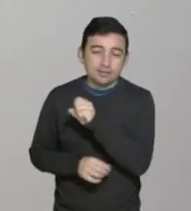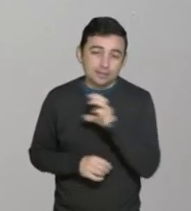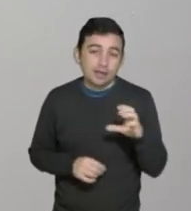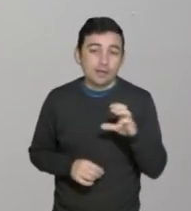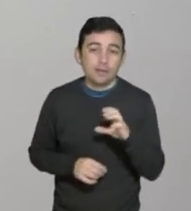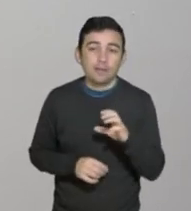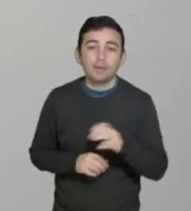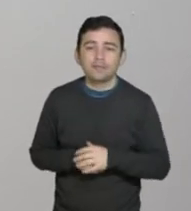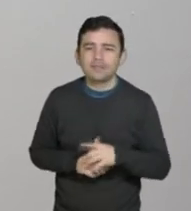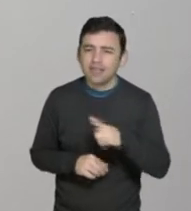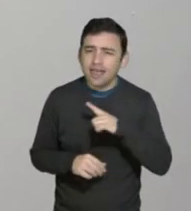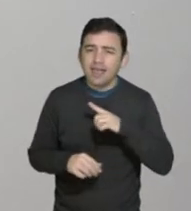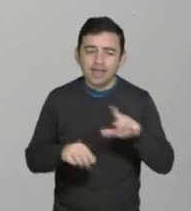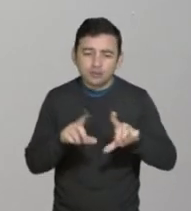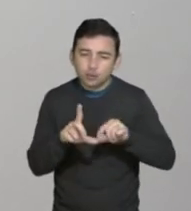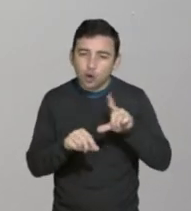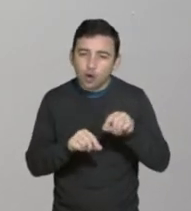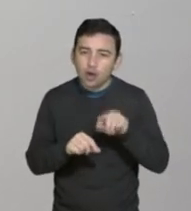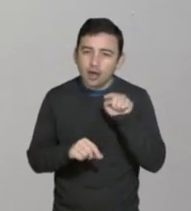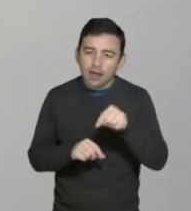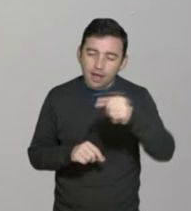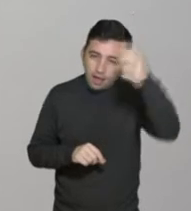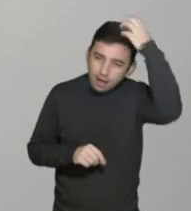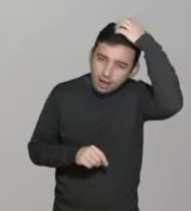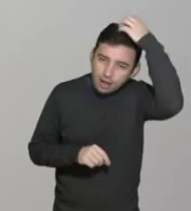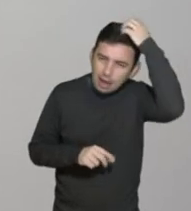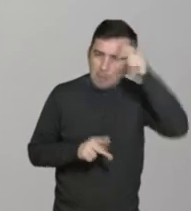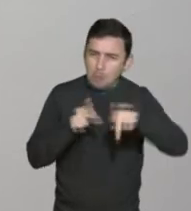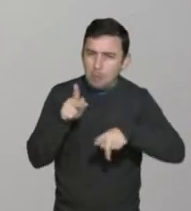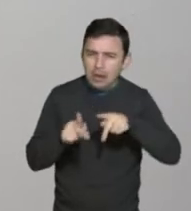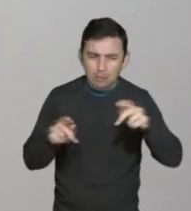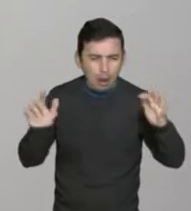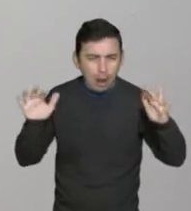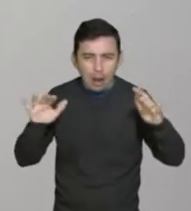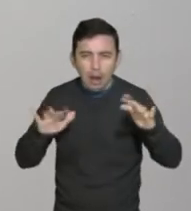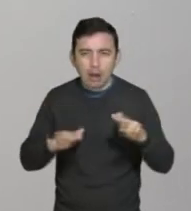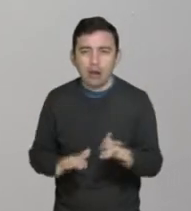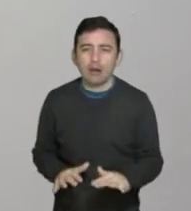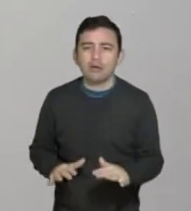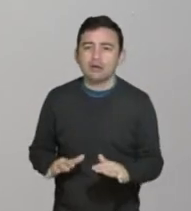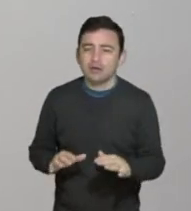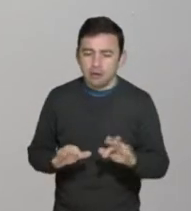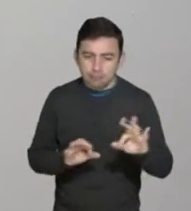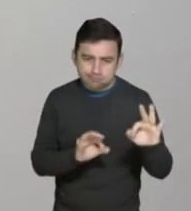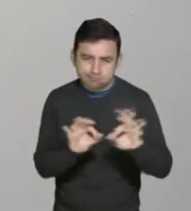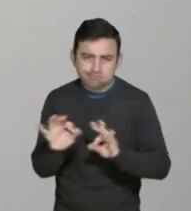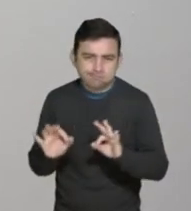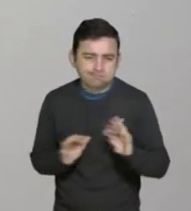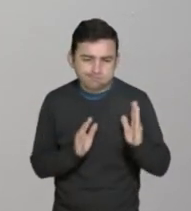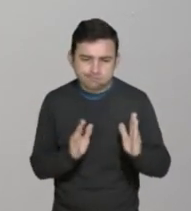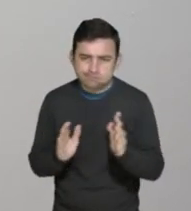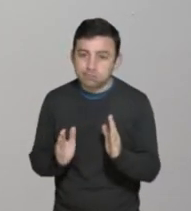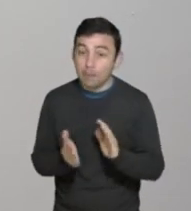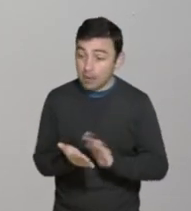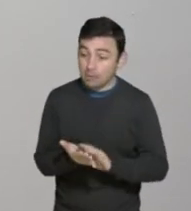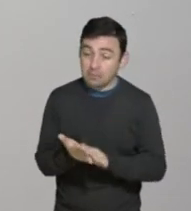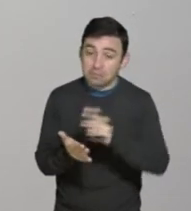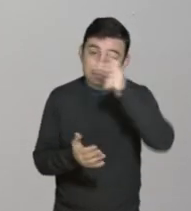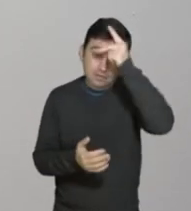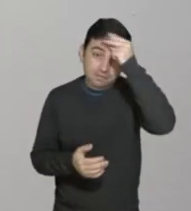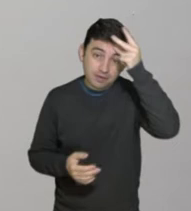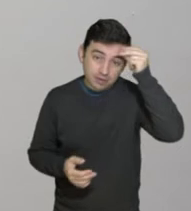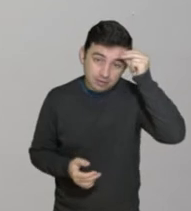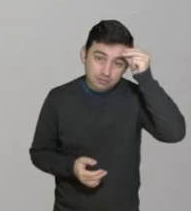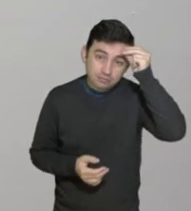da rainha, tivemos público fantástico presente, uma organização muito bonita, parabéns ao nosso prefeito